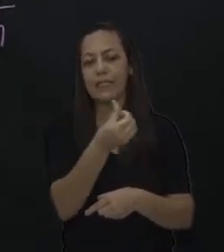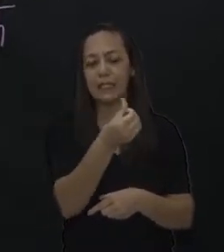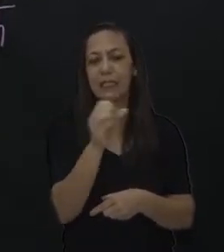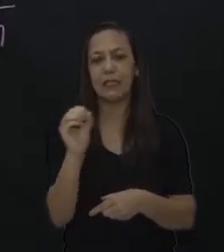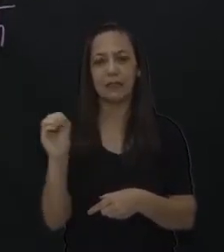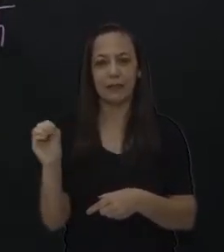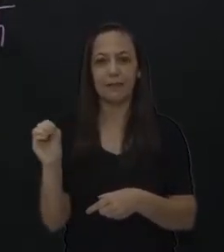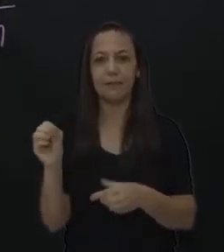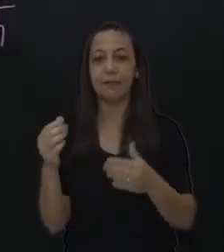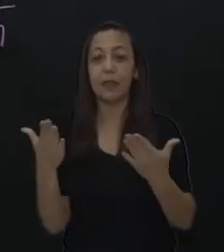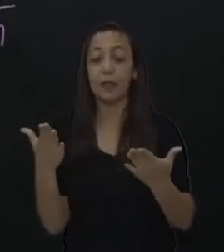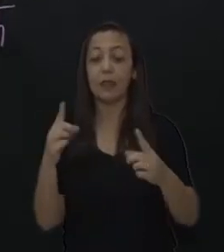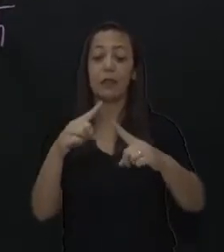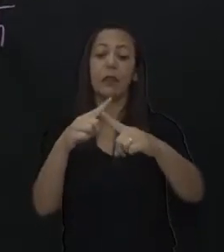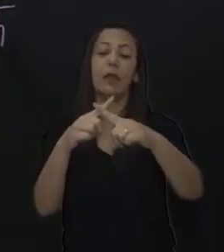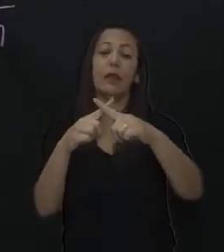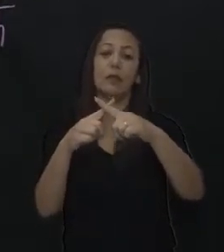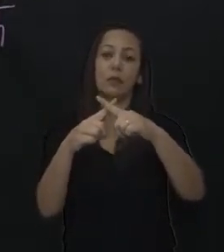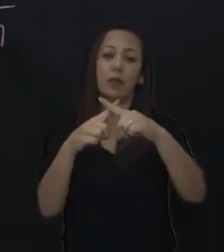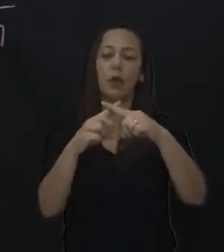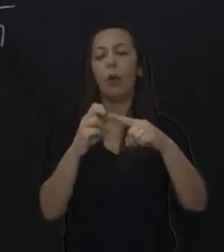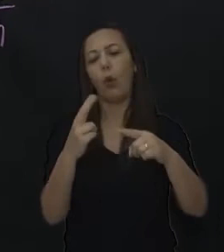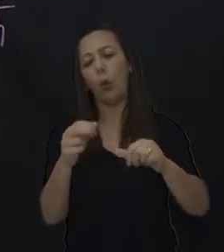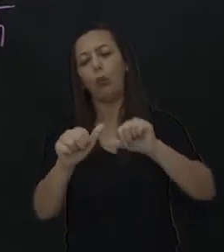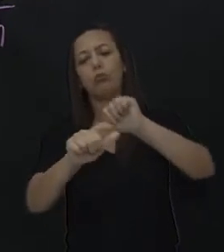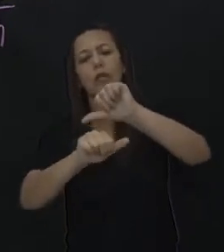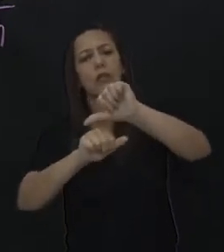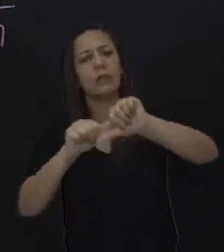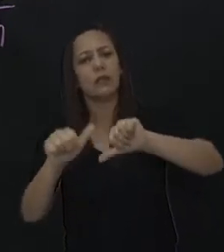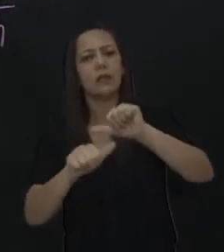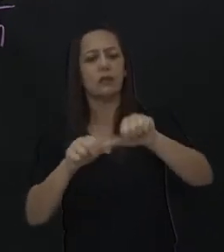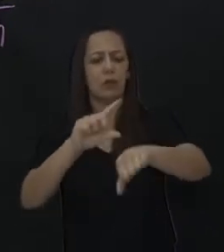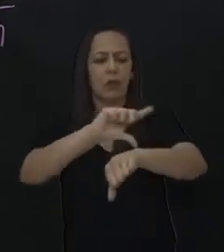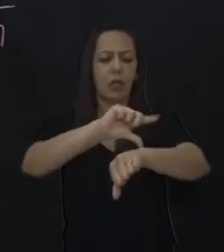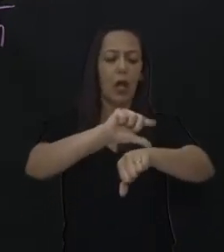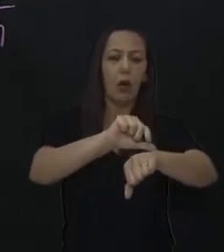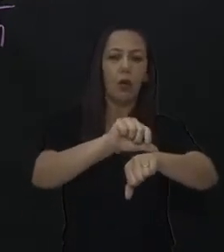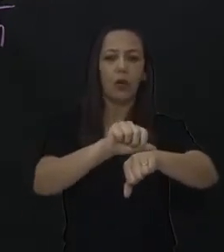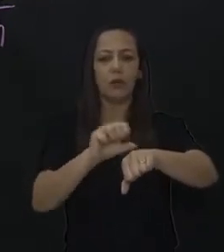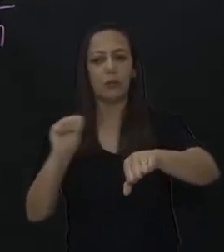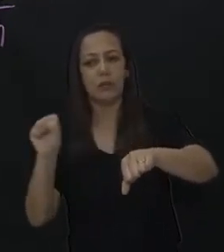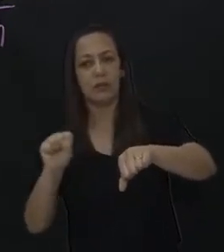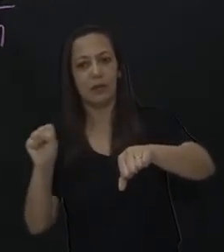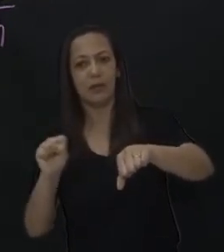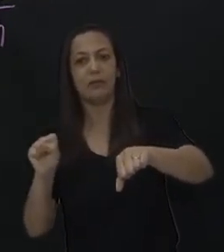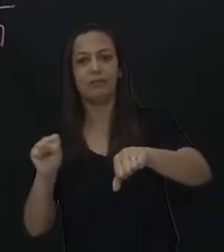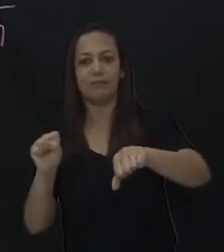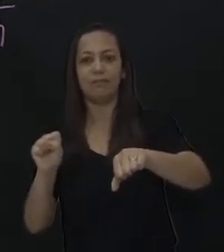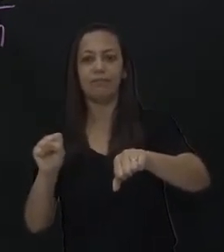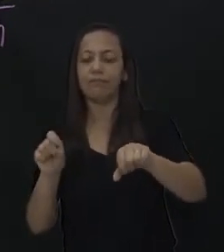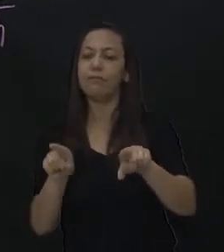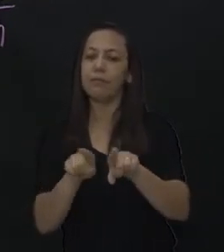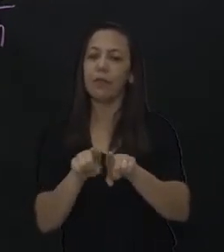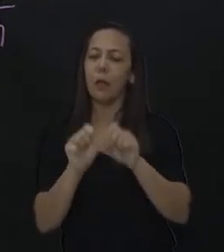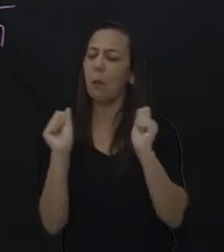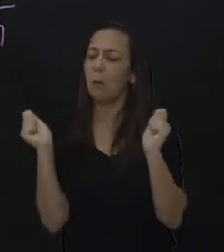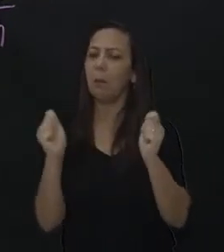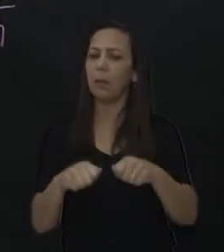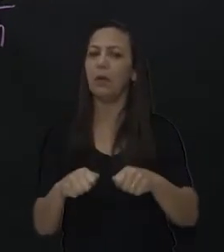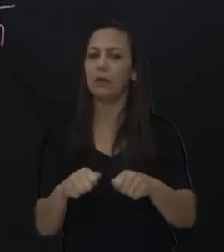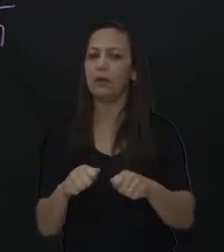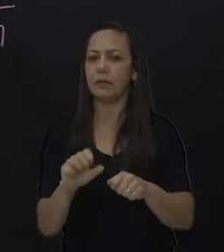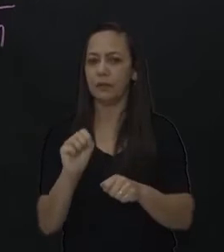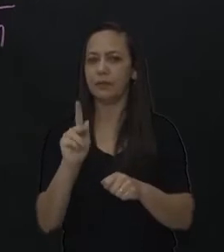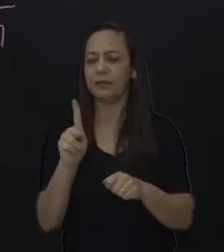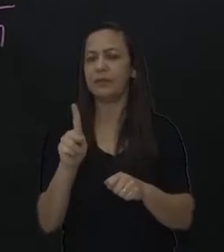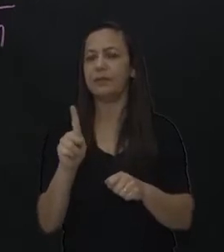essa multiplicação ou essa transformação de horas em segundos também será possível,